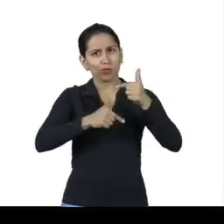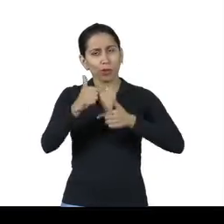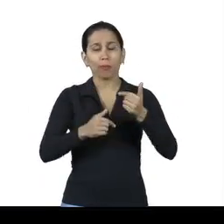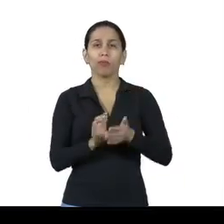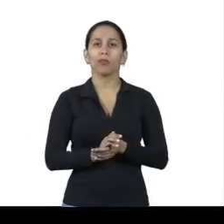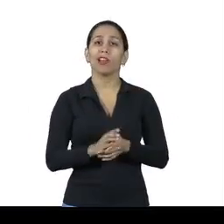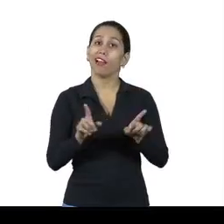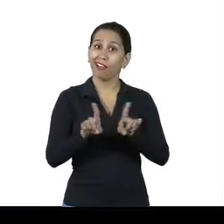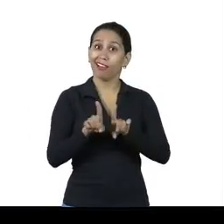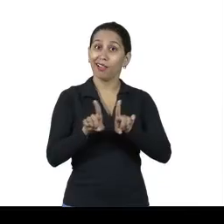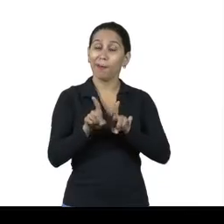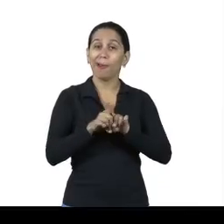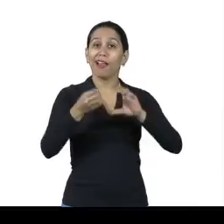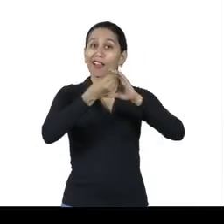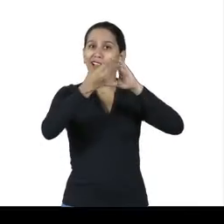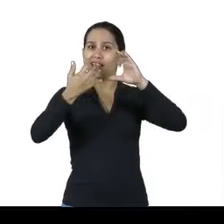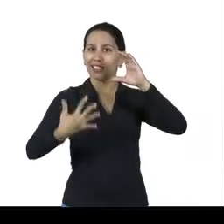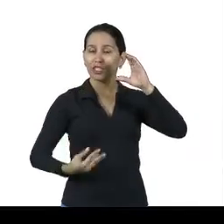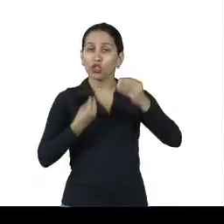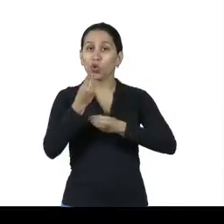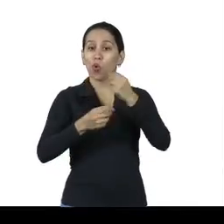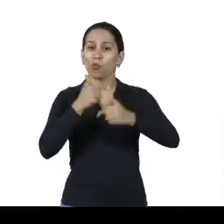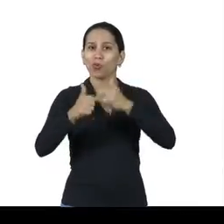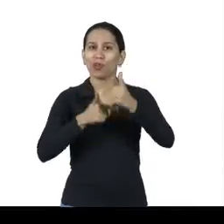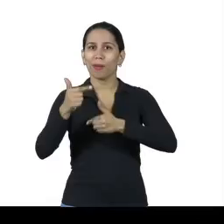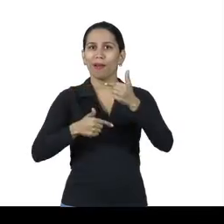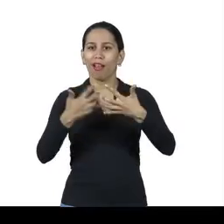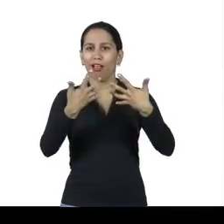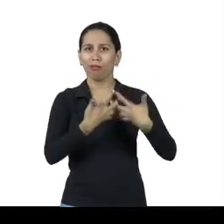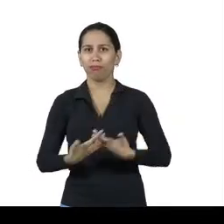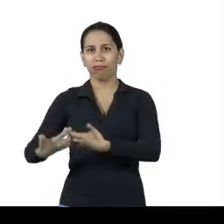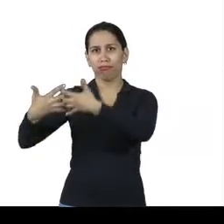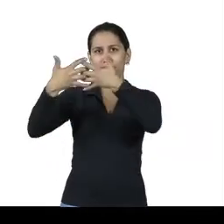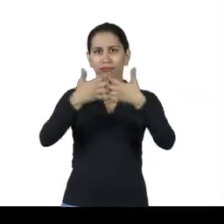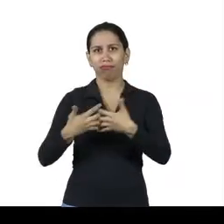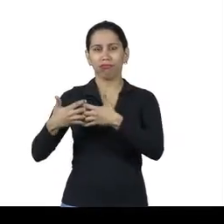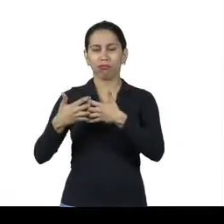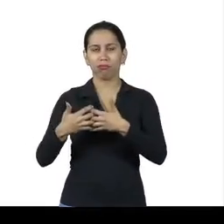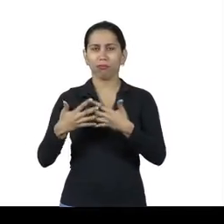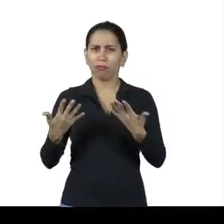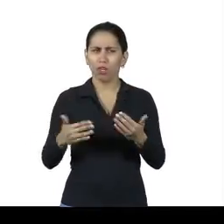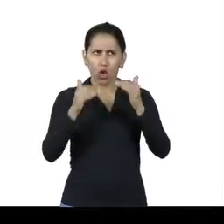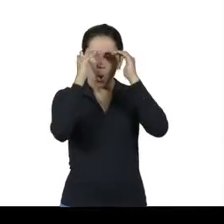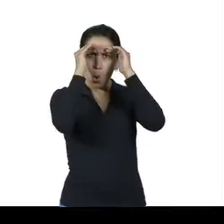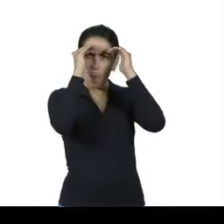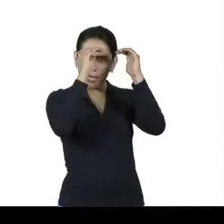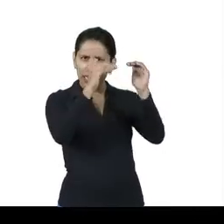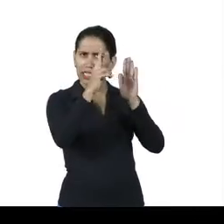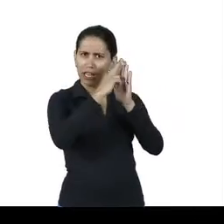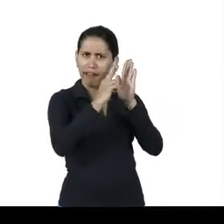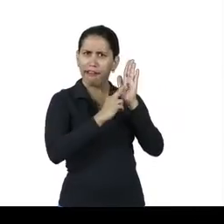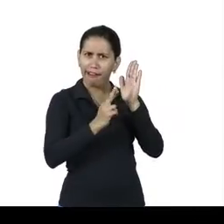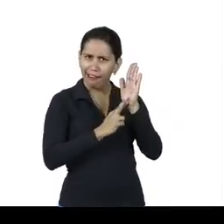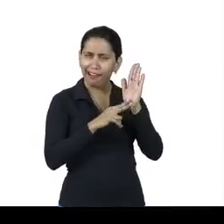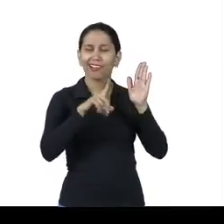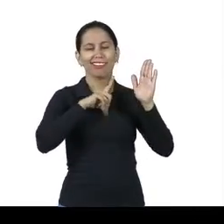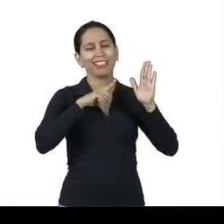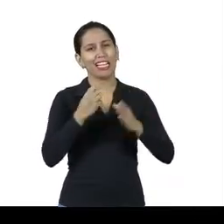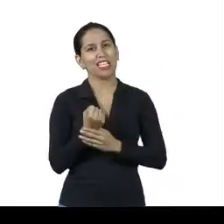máquina. Seguir as regras de segurança de máquinas e equipamentos garante a sua segurança e a de